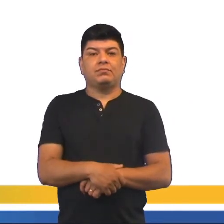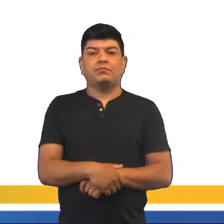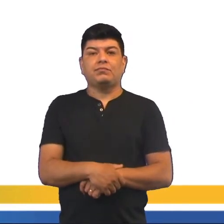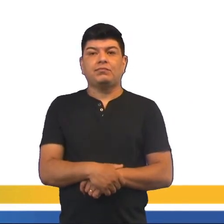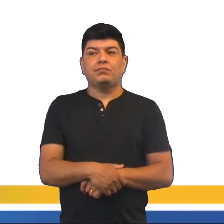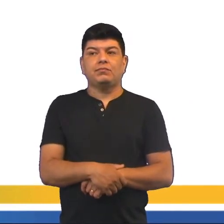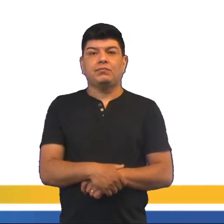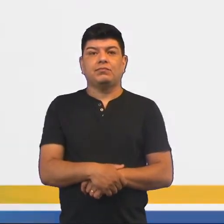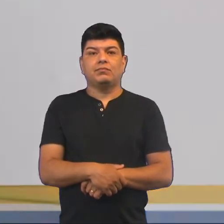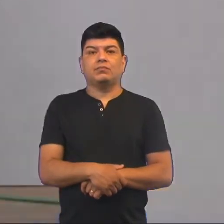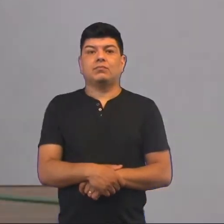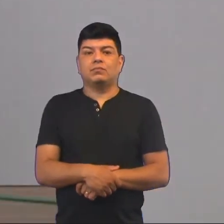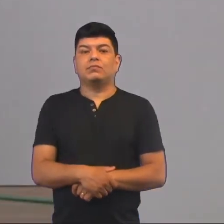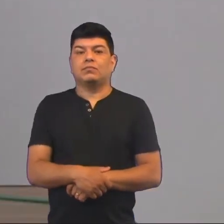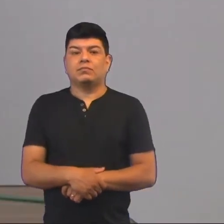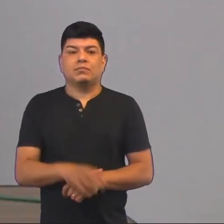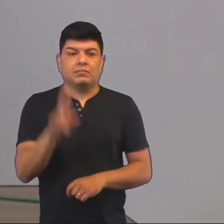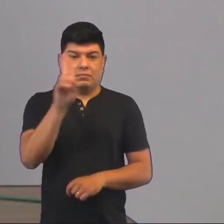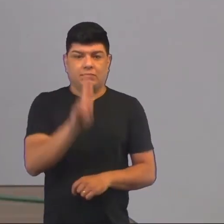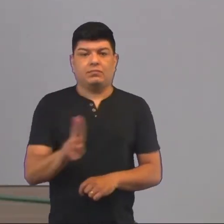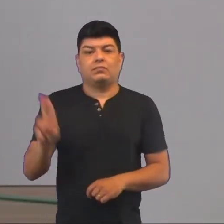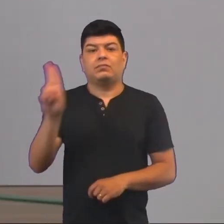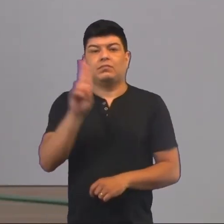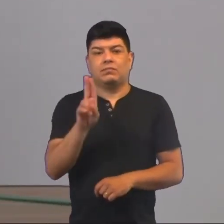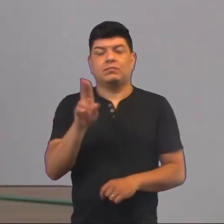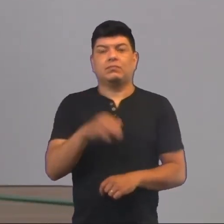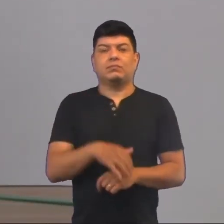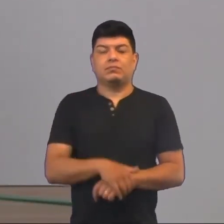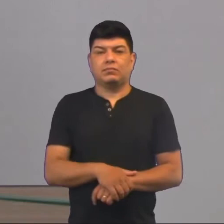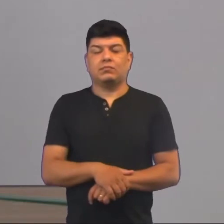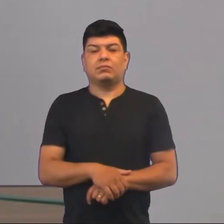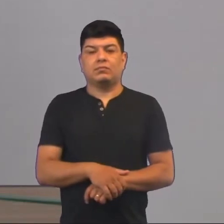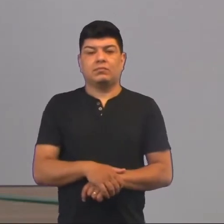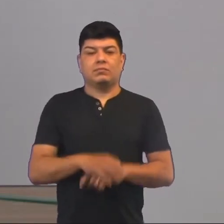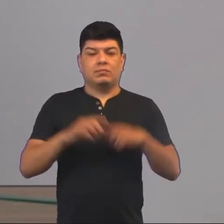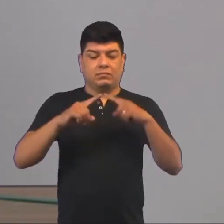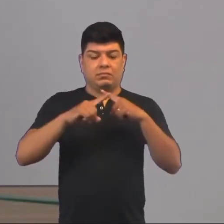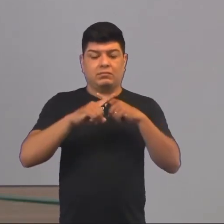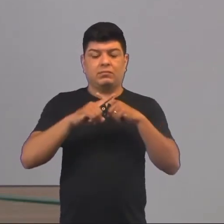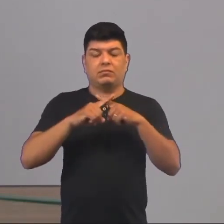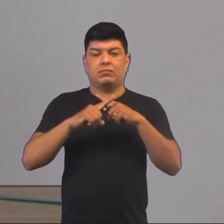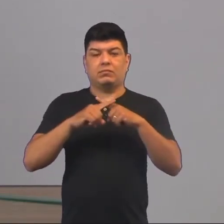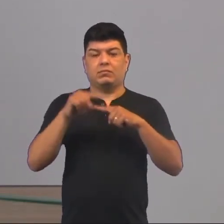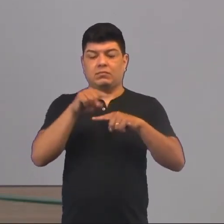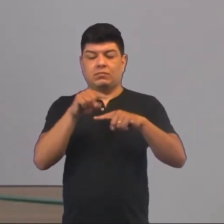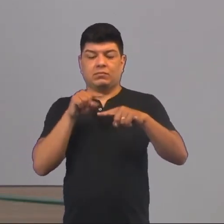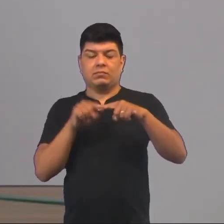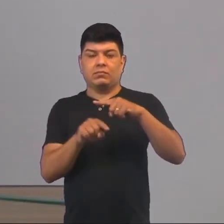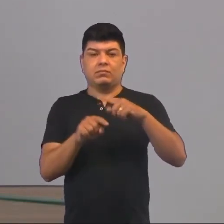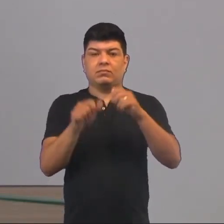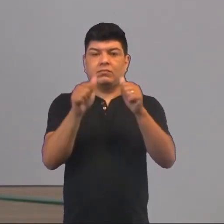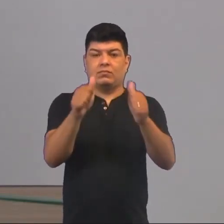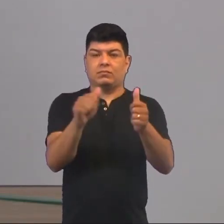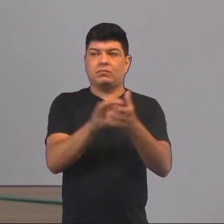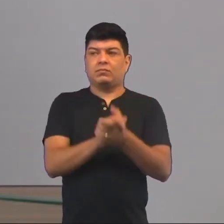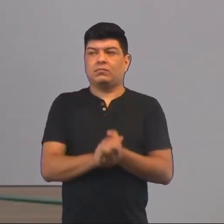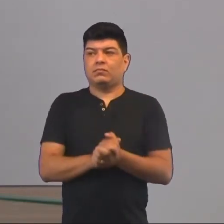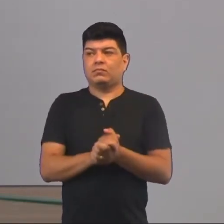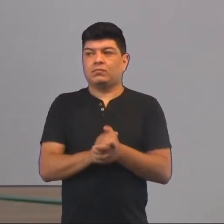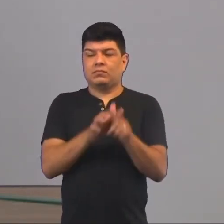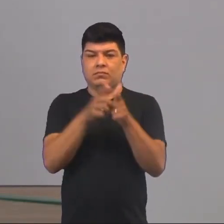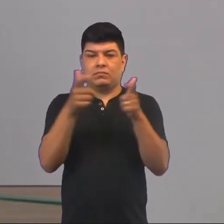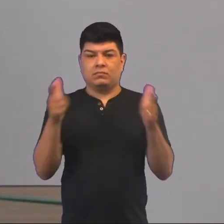reduzida? Bem, gente, aqui nós vamos utilizar a multiplicação e a divisão, tá bom? Quando nós